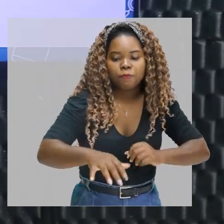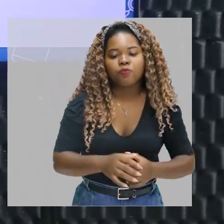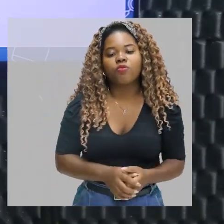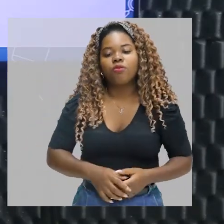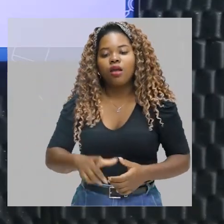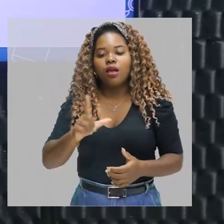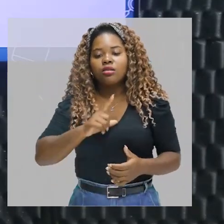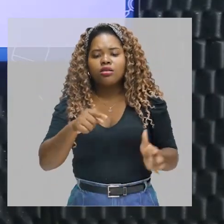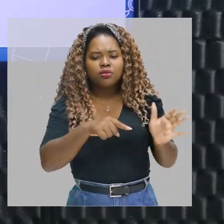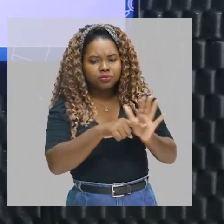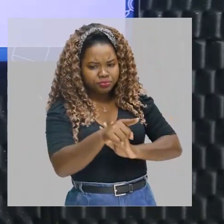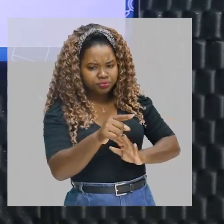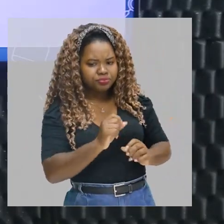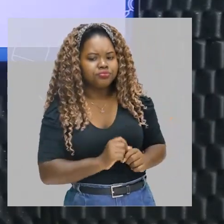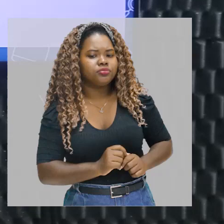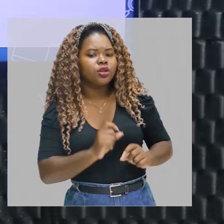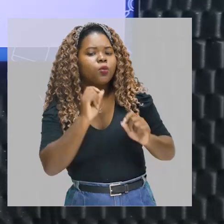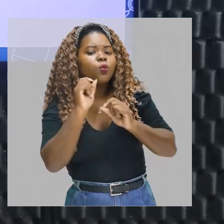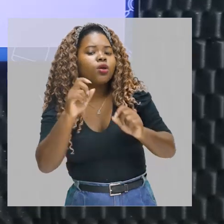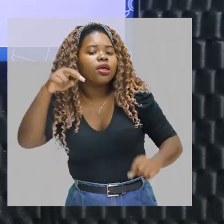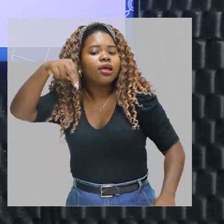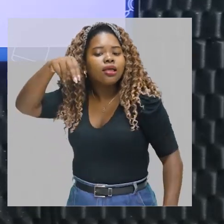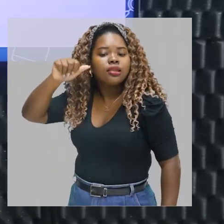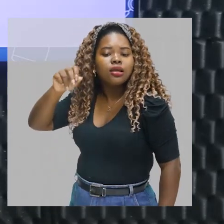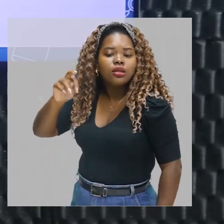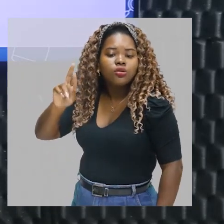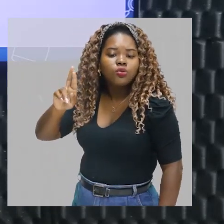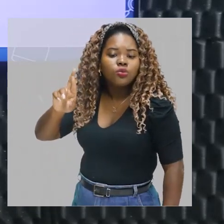questionamento. E o que é natureza? Ok?